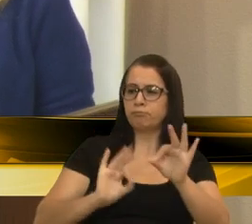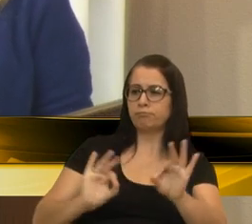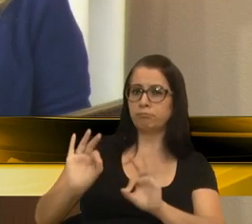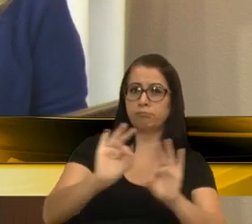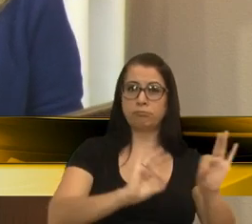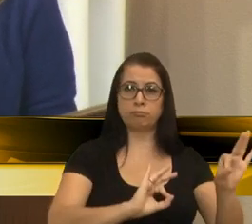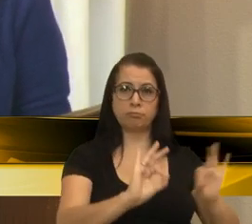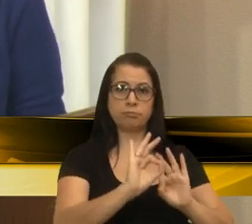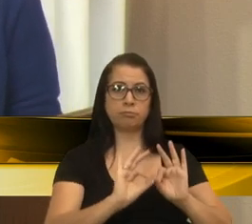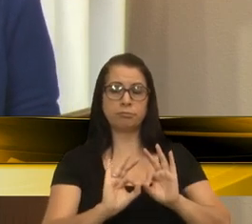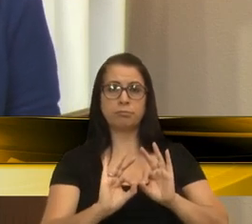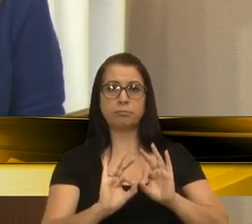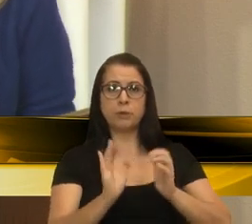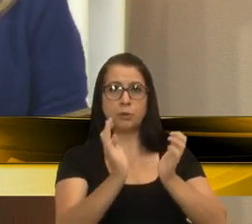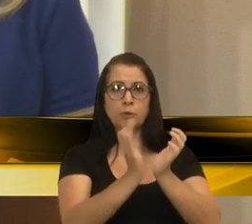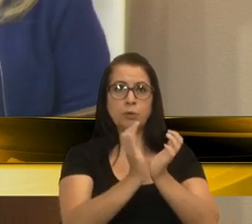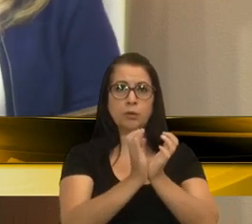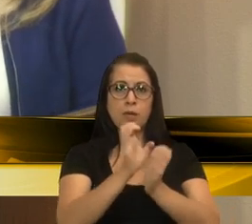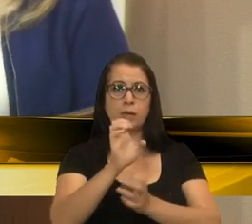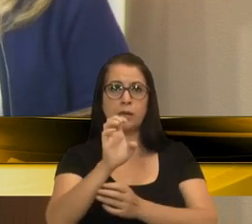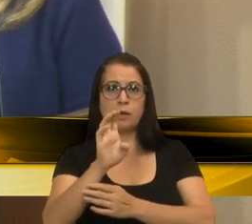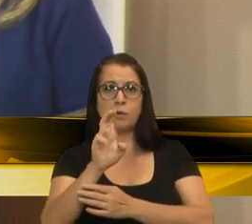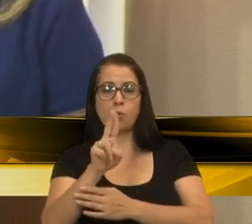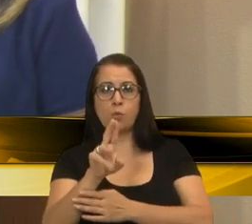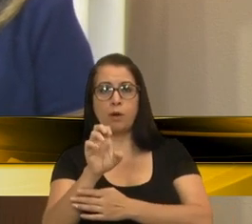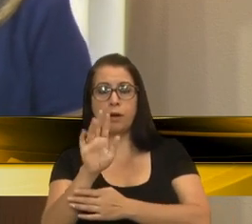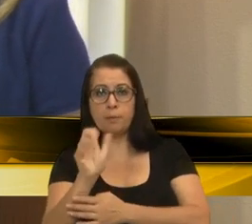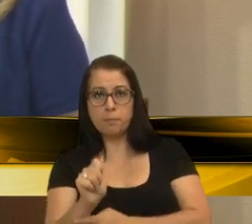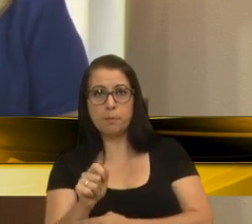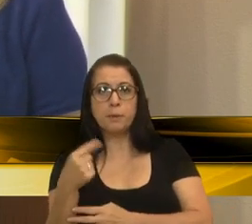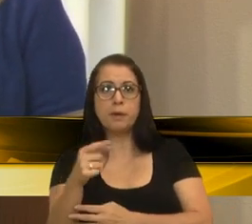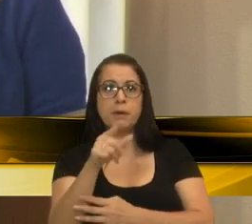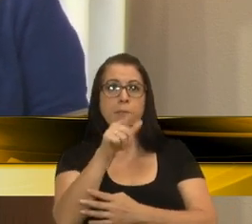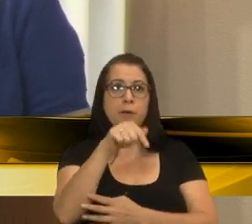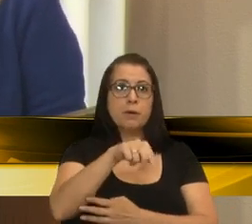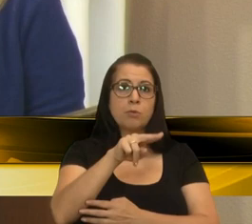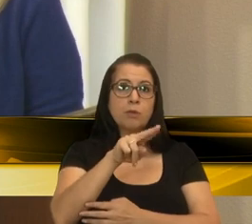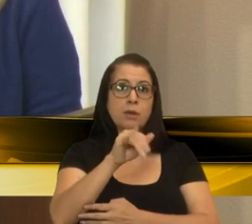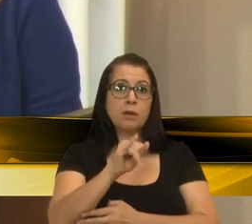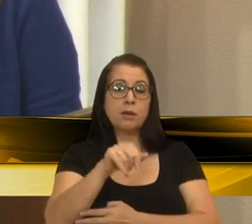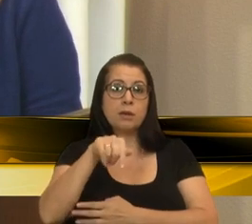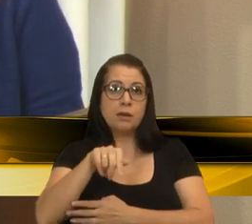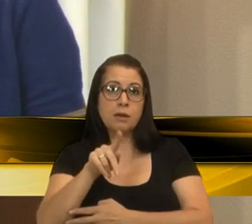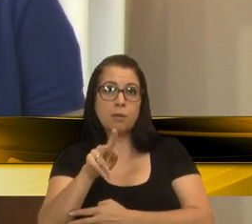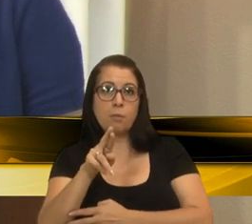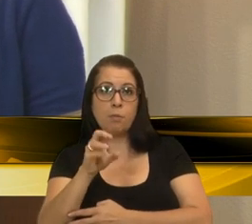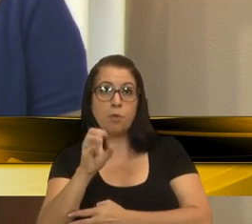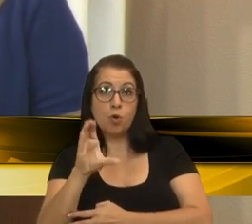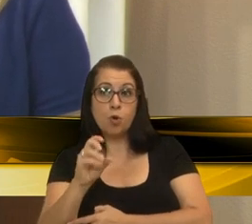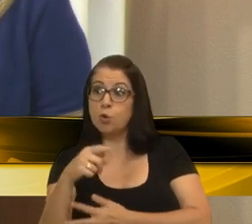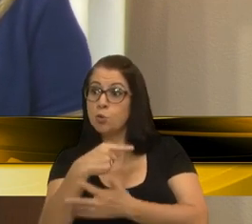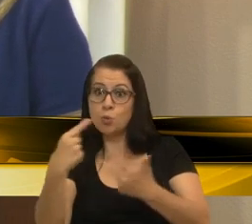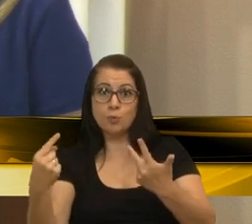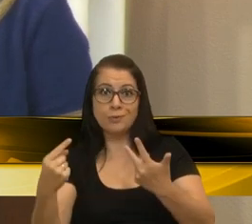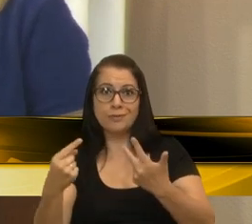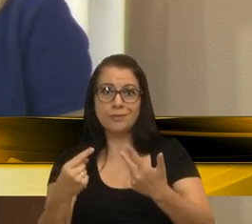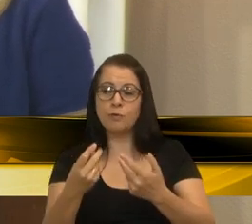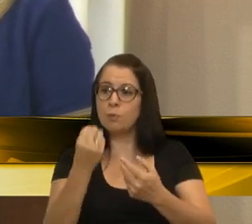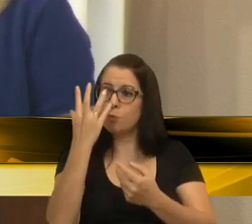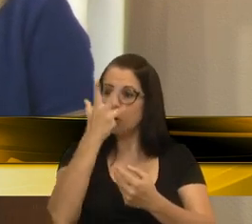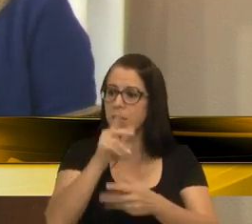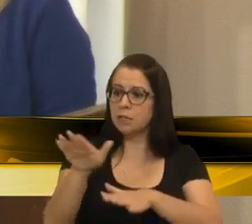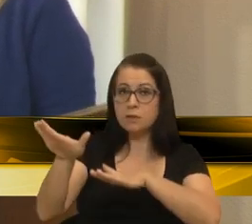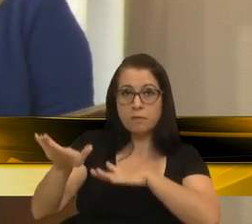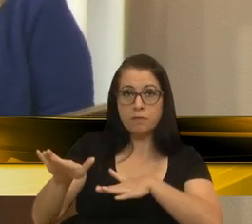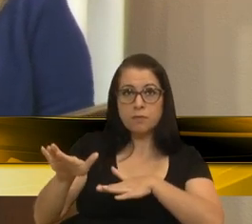preparado pelo Grupo EBA, pelo Quiprocó e tantos outros. Na minha visão, né? foi um belo desfile, o